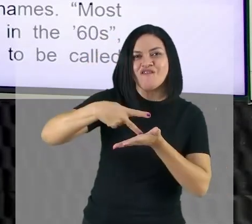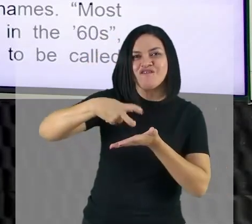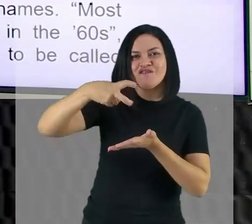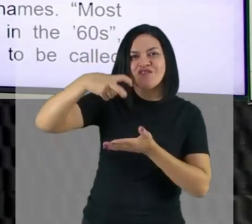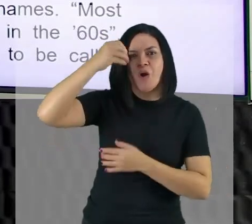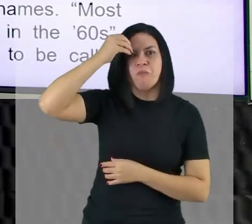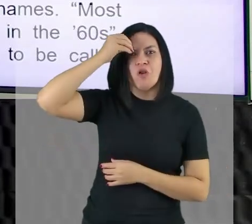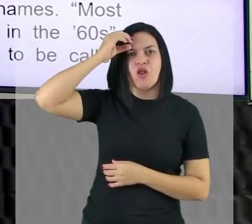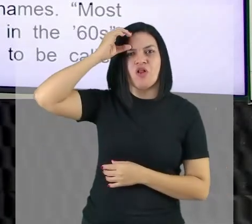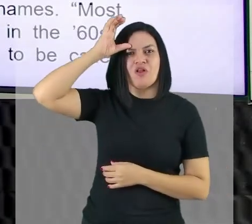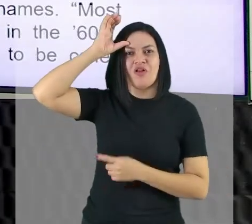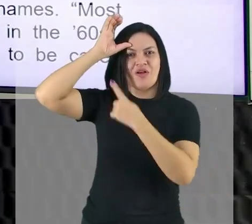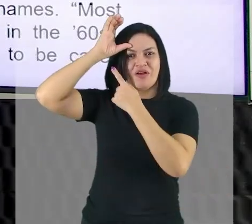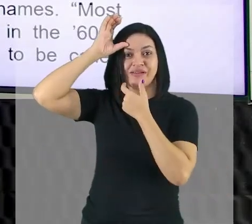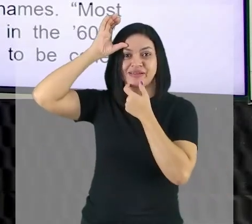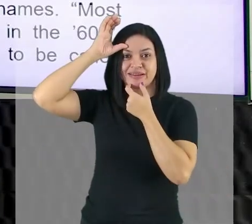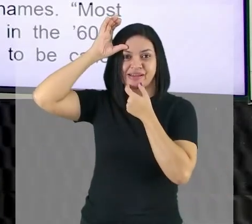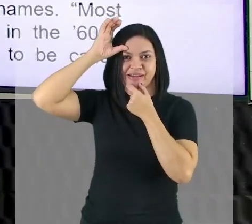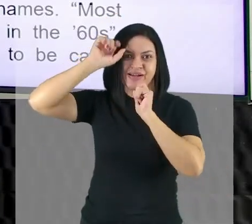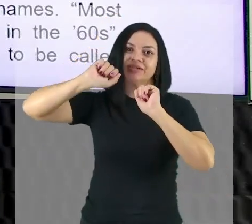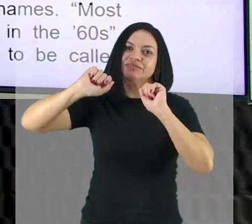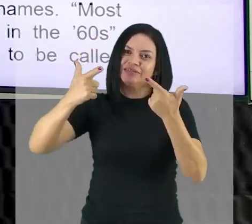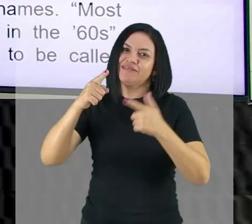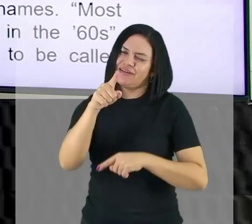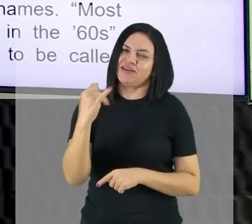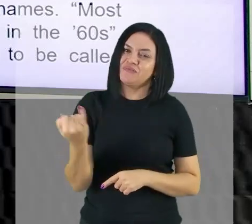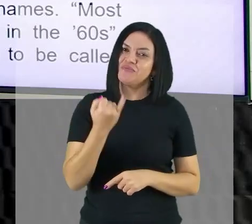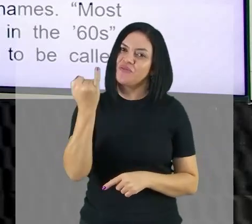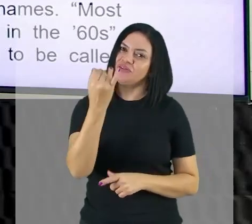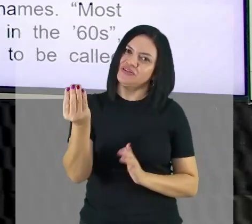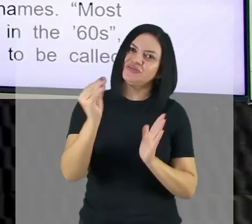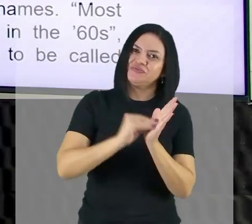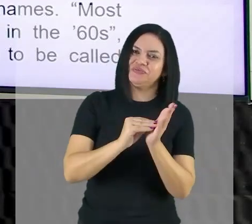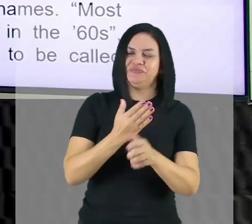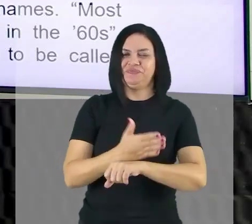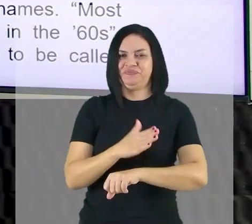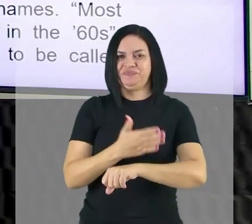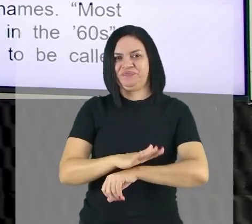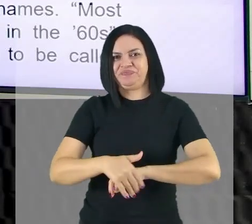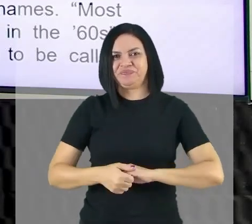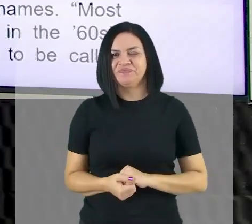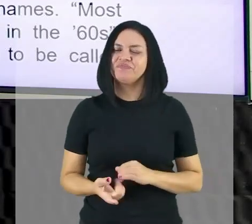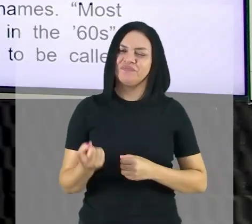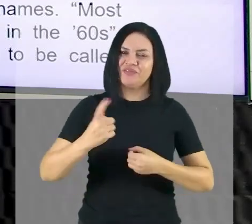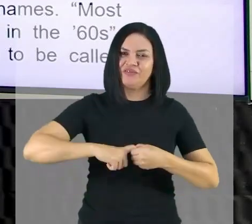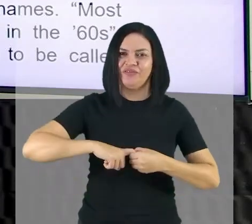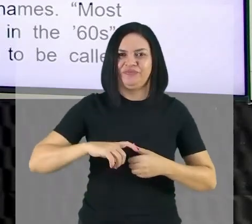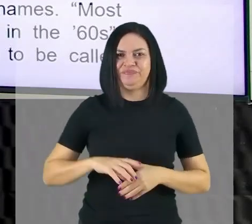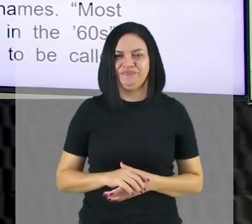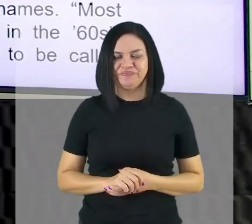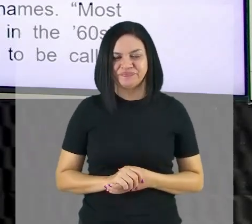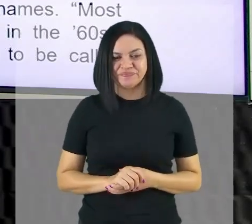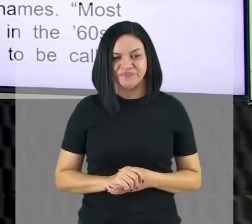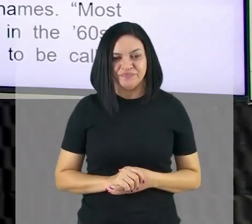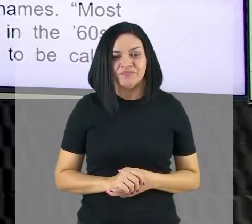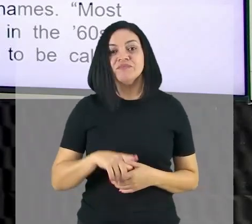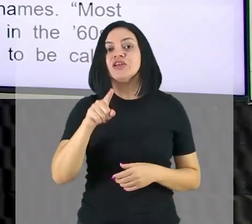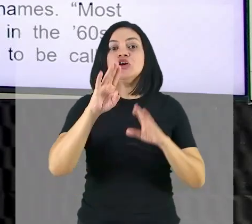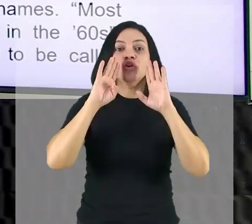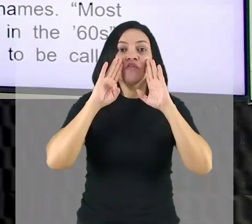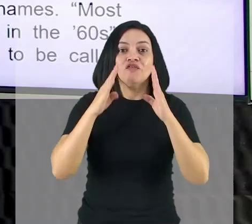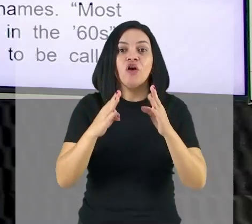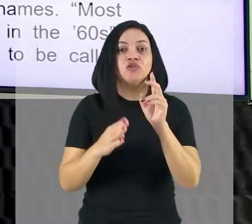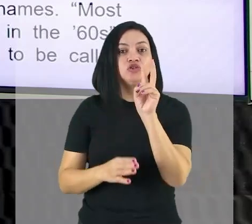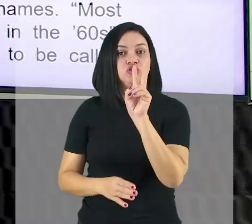vocabulário consolidado de inglês. Então é importante você colocar isso em prática. Vamos voltar. Foco em